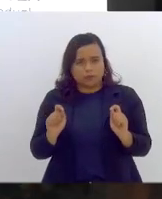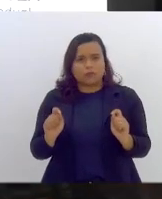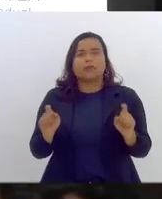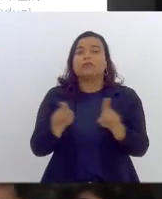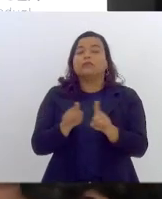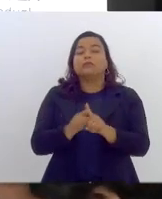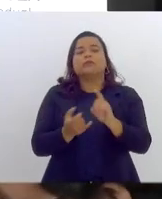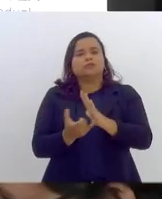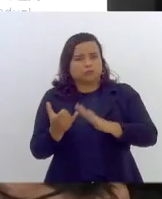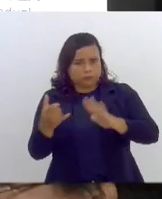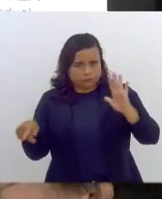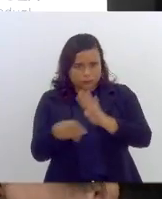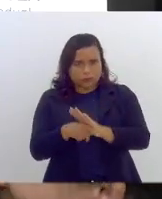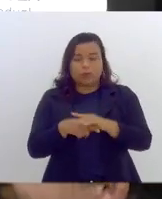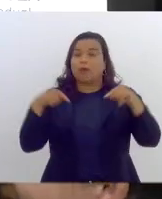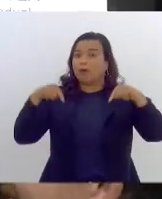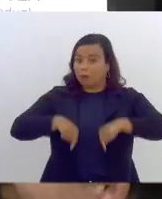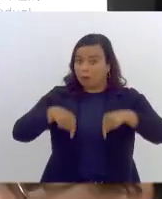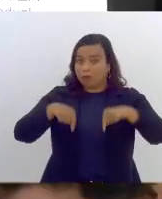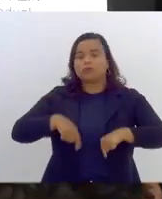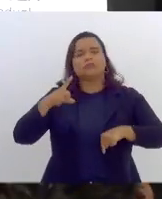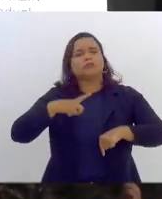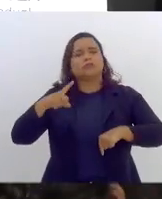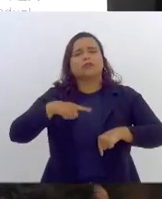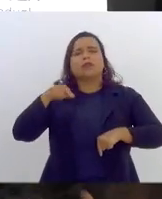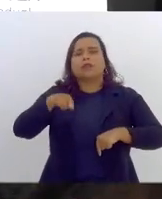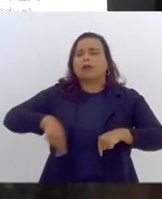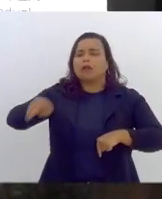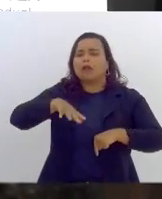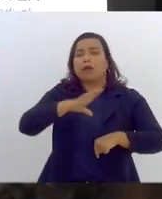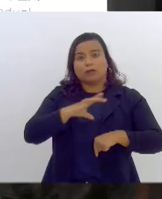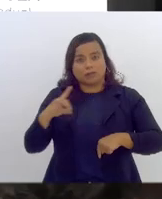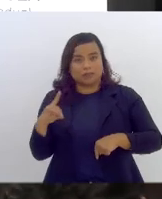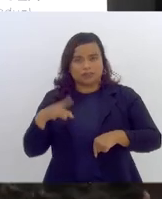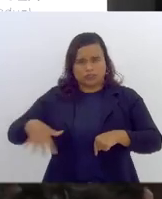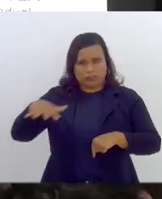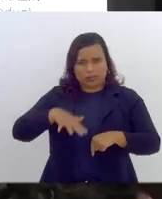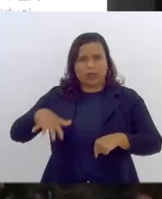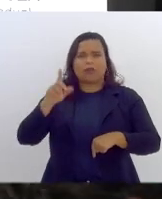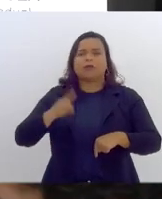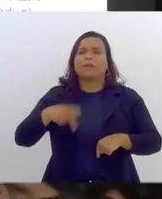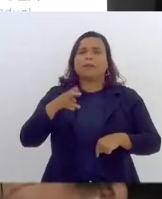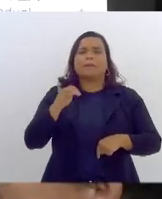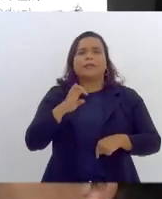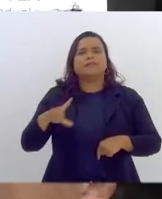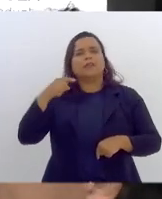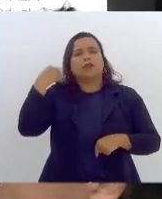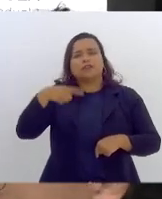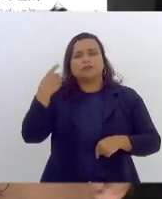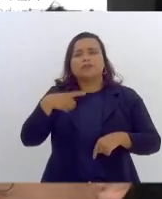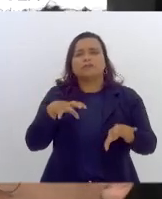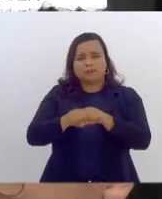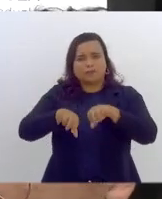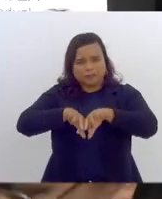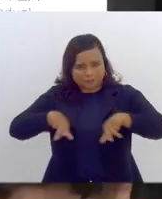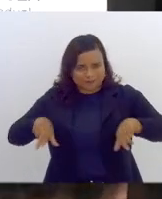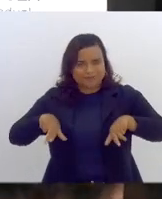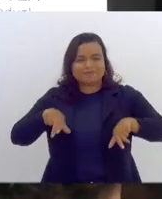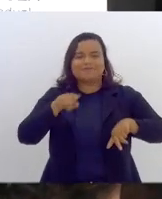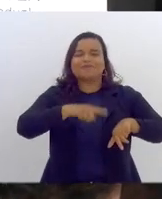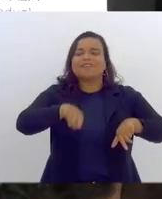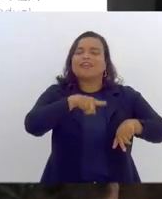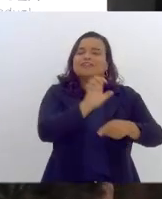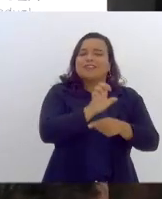instituição. Atualmente, o ouvidor-geral é Guilherme Pimentel, que é advogado formado pela Universidade do Estado do Rio de